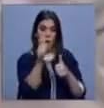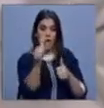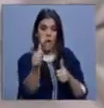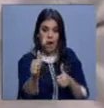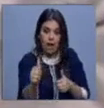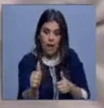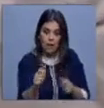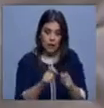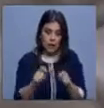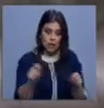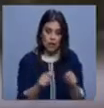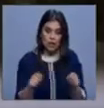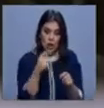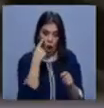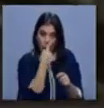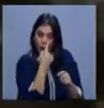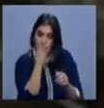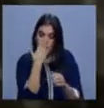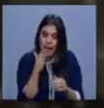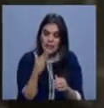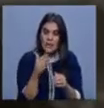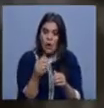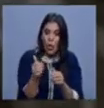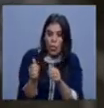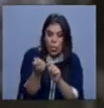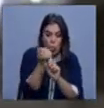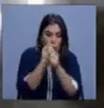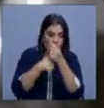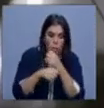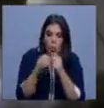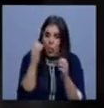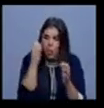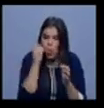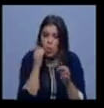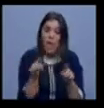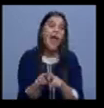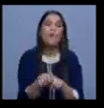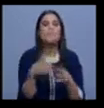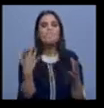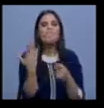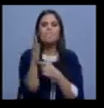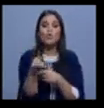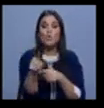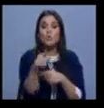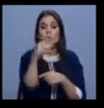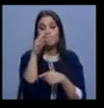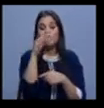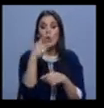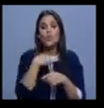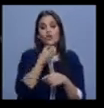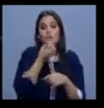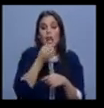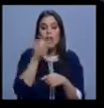formos intercalando os olhos, ele parece que desloca-se muito menos. É exatamente a mesma coisa. Então, para teres uma pequena ideia, isto correspondeu